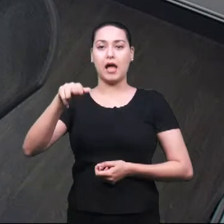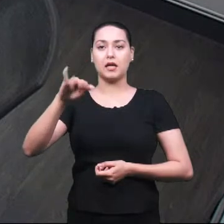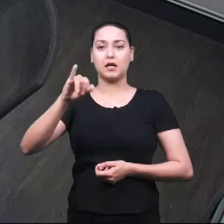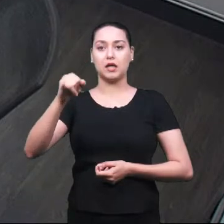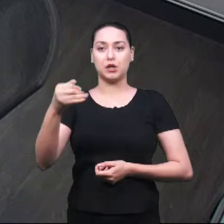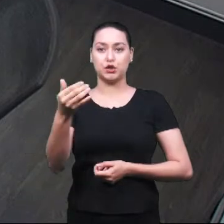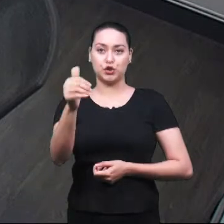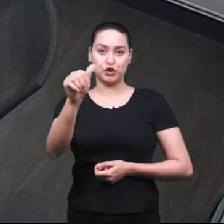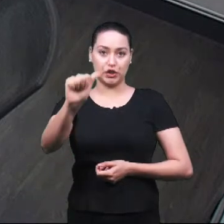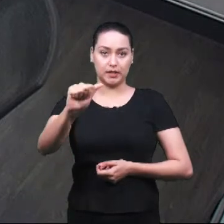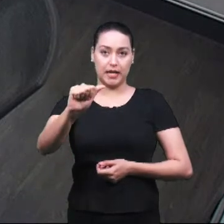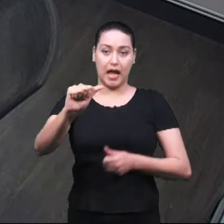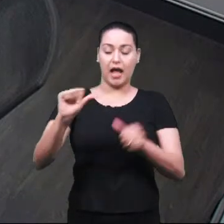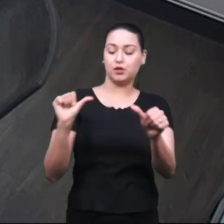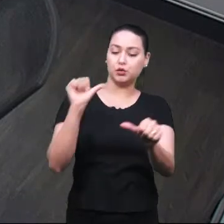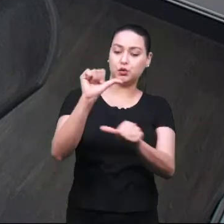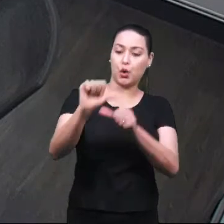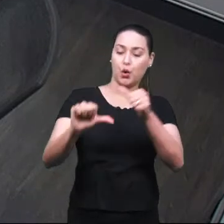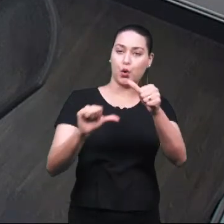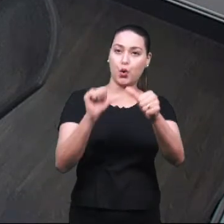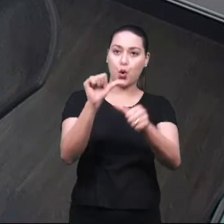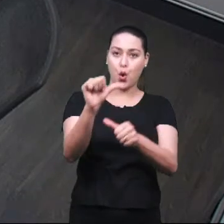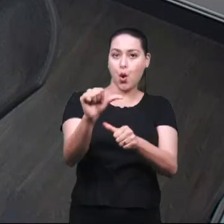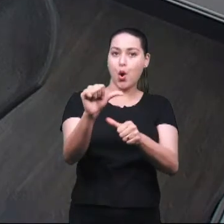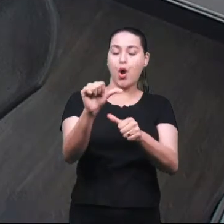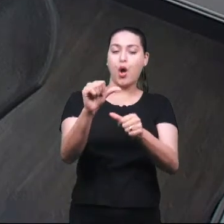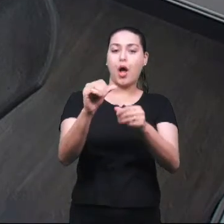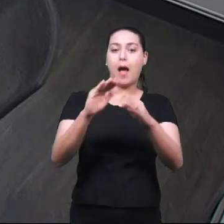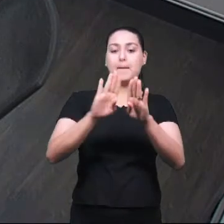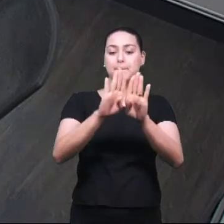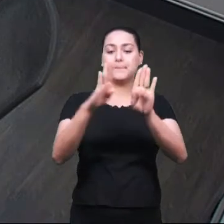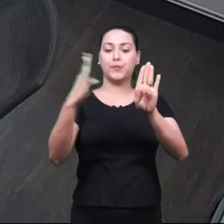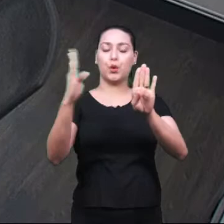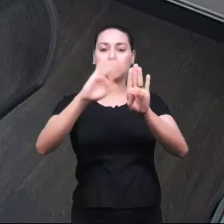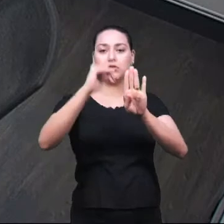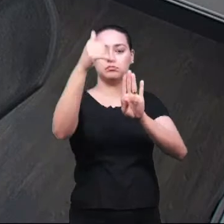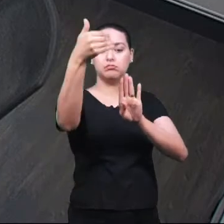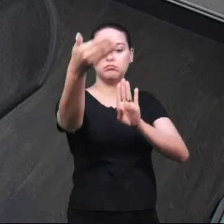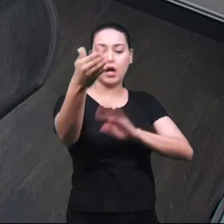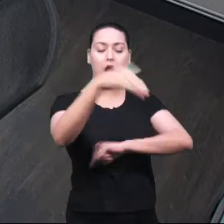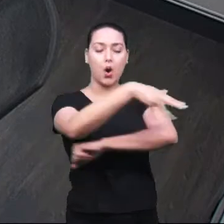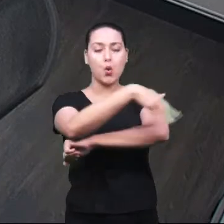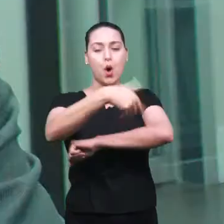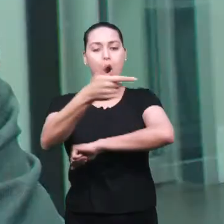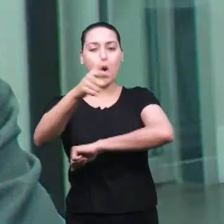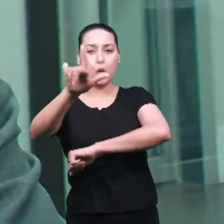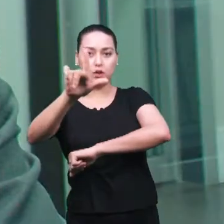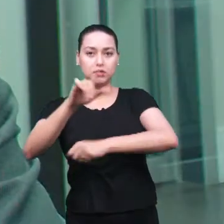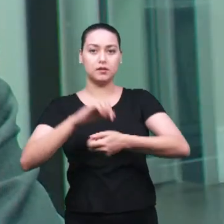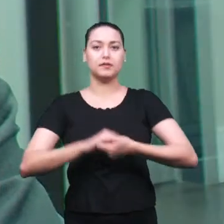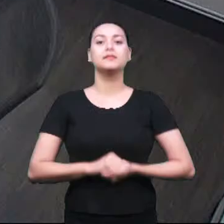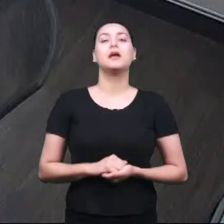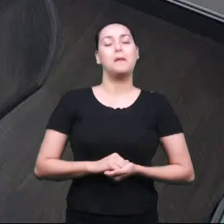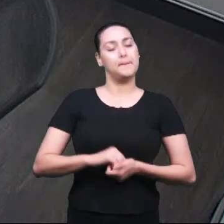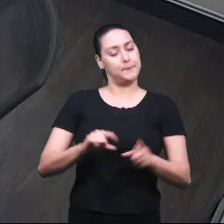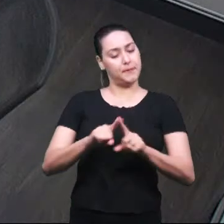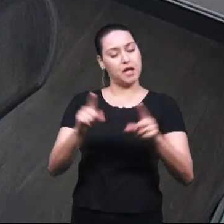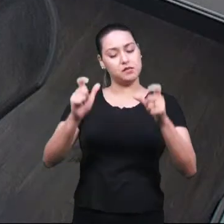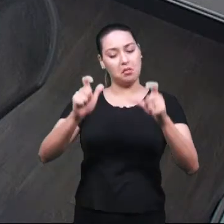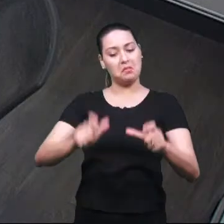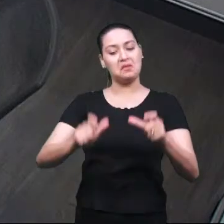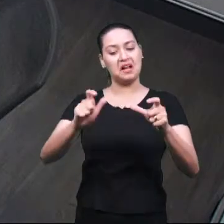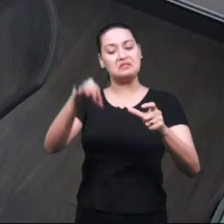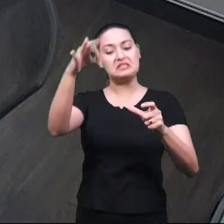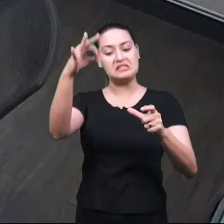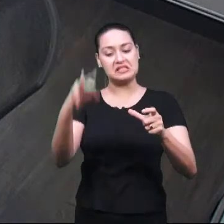para Torquato Laranja. Exatamente. Onde ela está até hoje. Então ali foi os Os primeiros